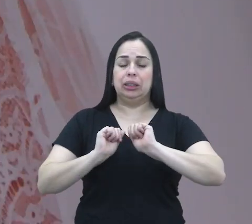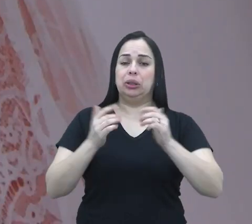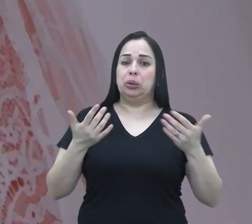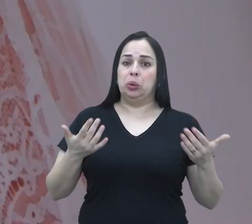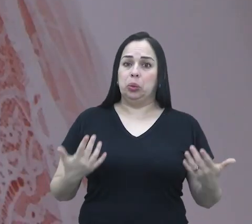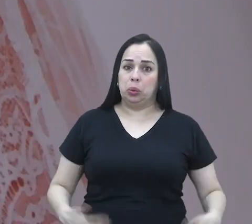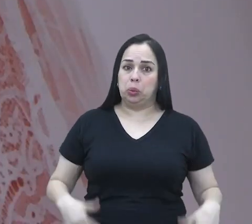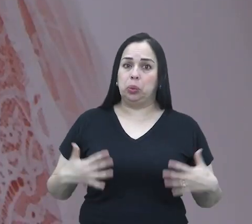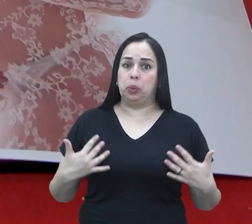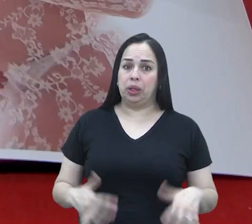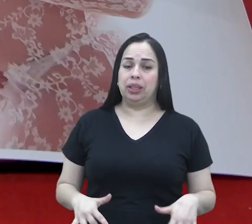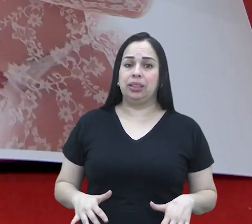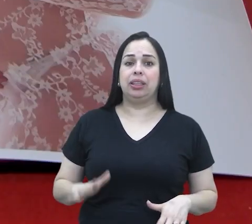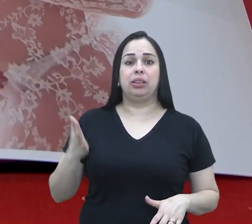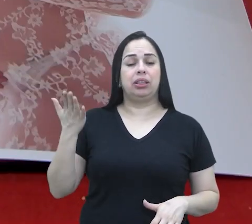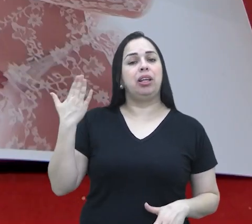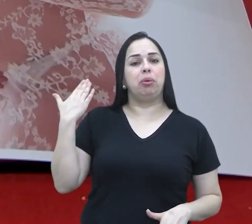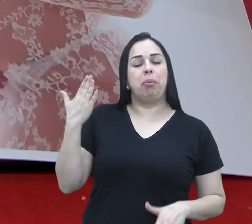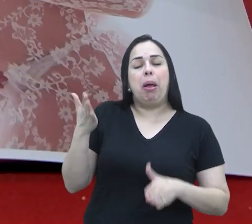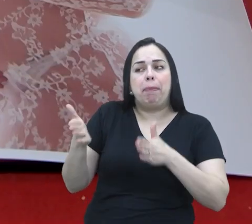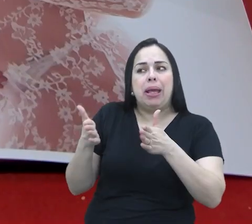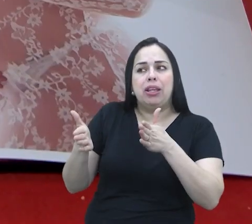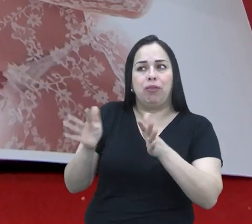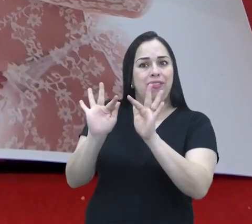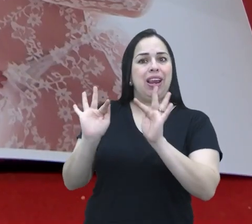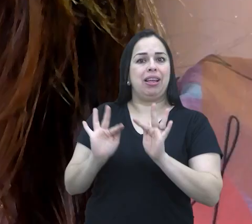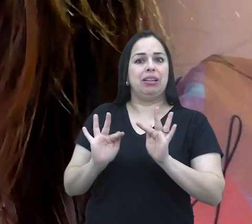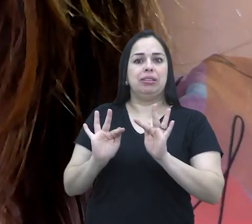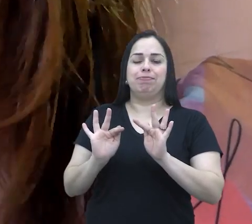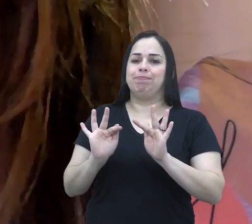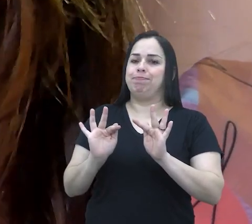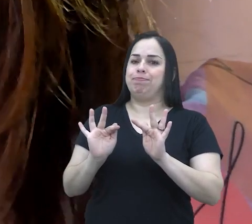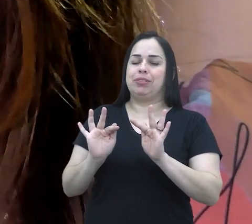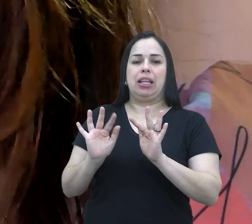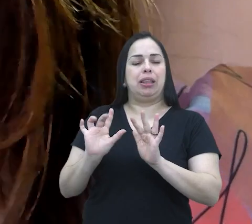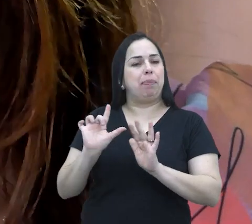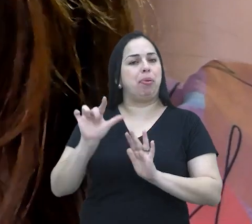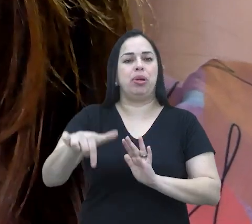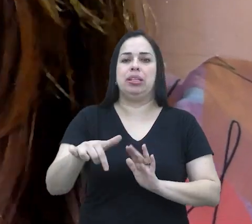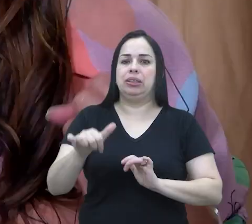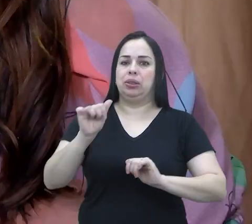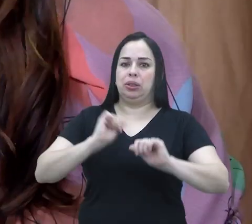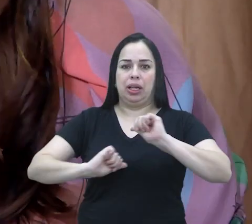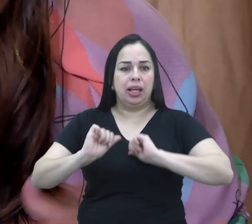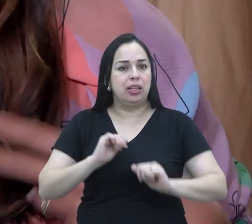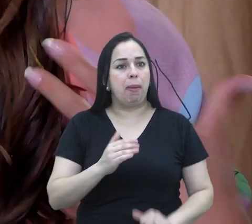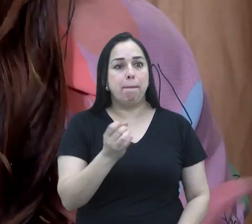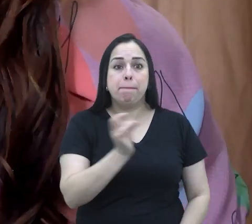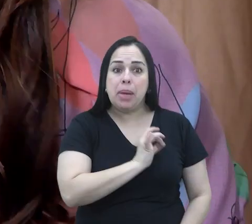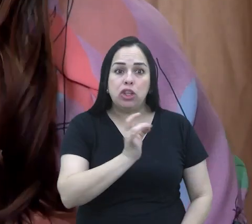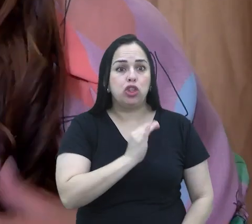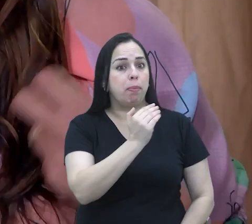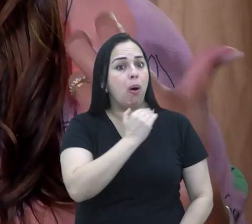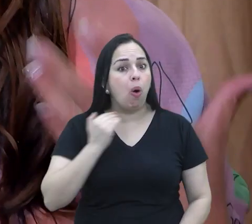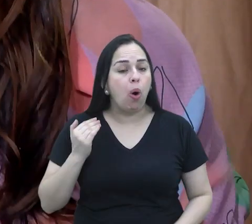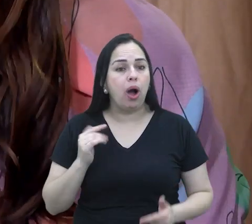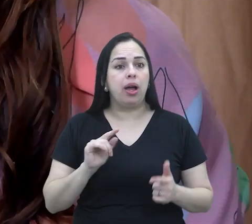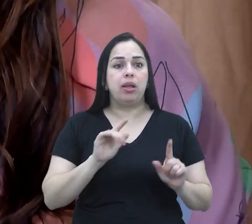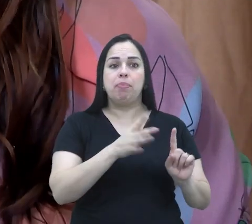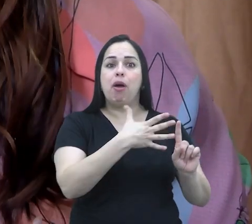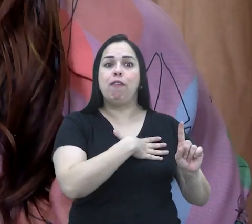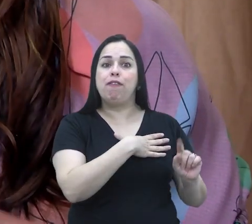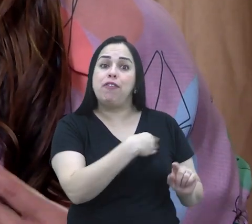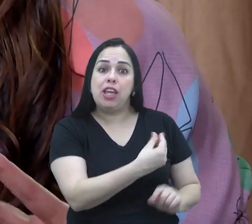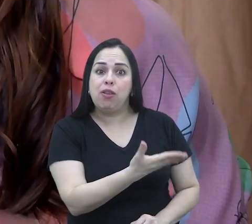da maternidade. O que era para ser um momento feliz se tornou uma angústia. Eu tinha medo de morrer, de acontecer alguma coisa com